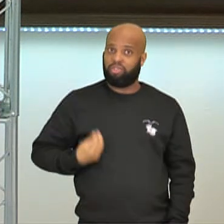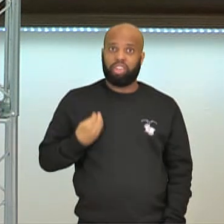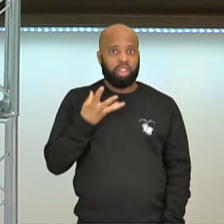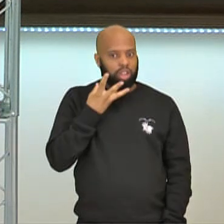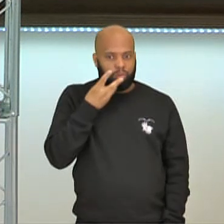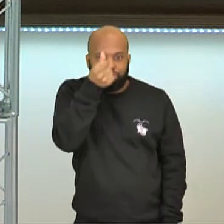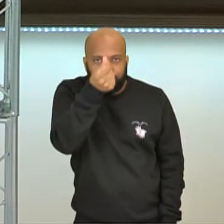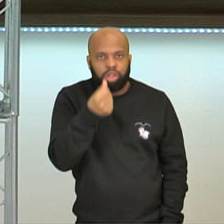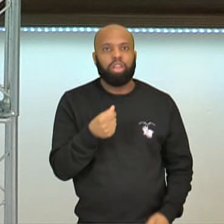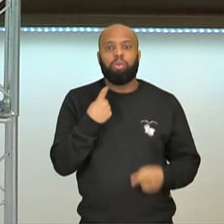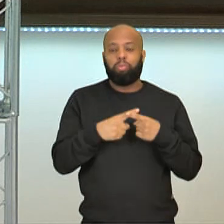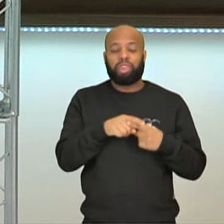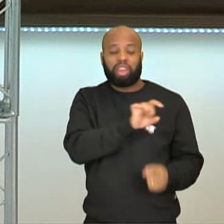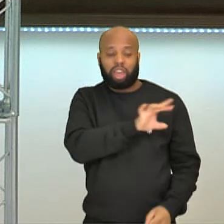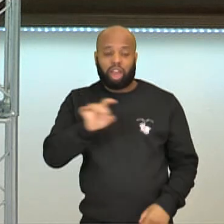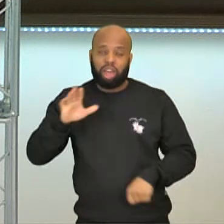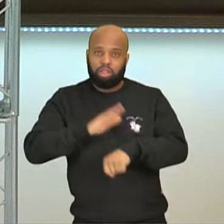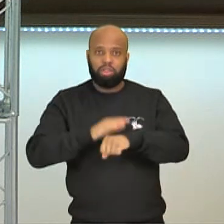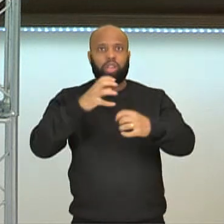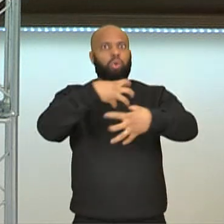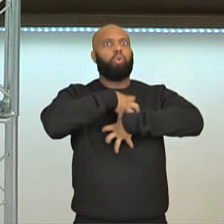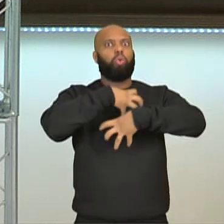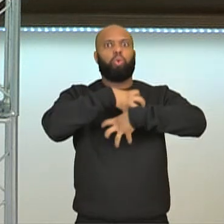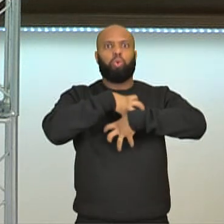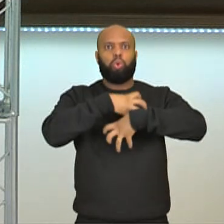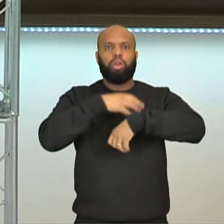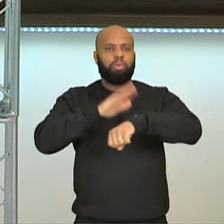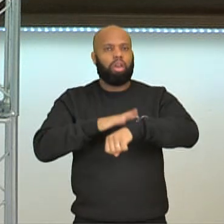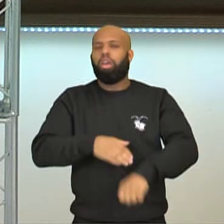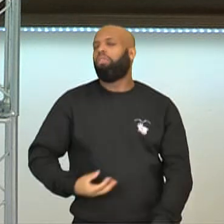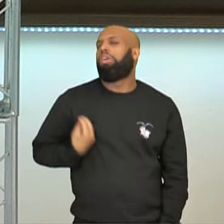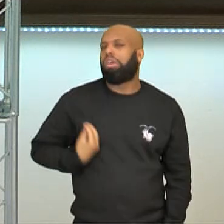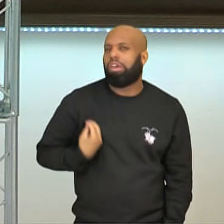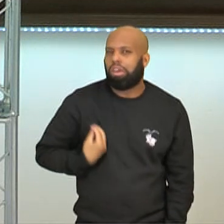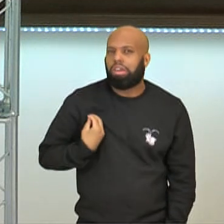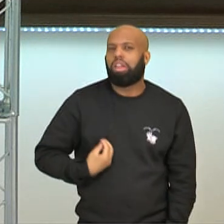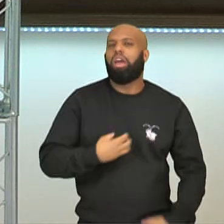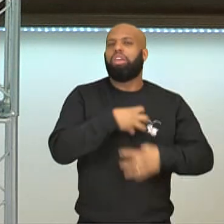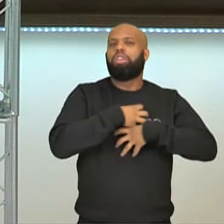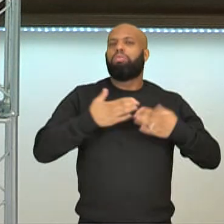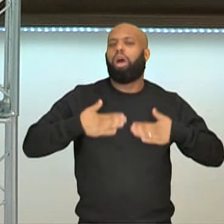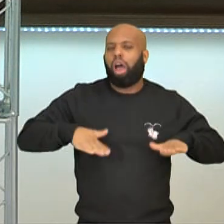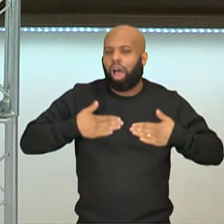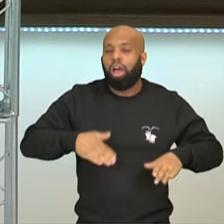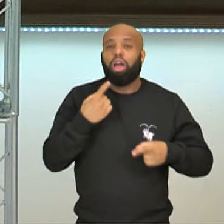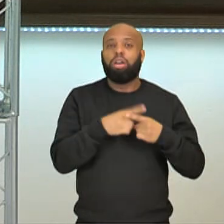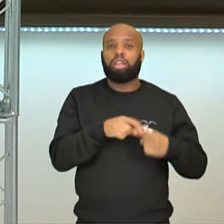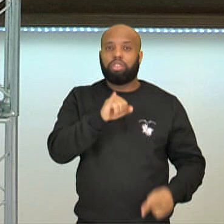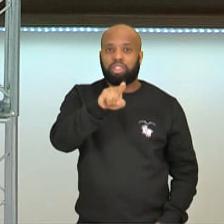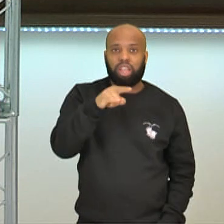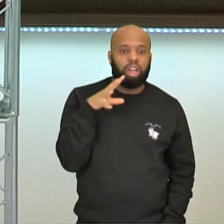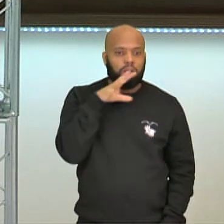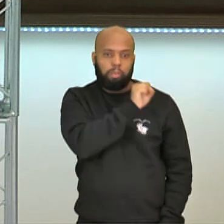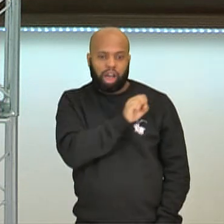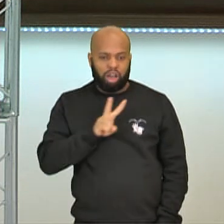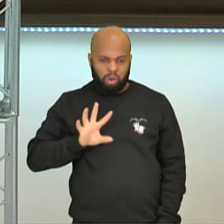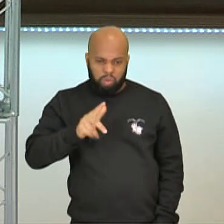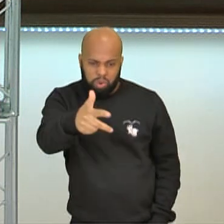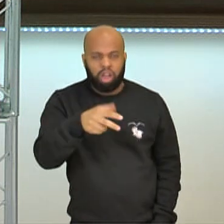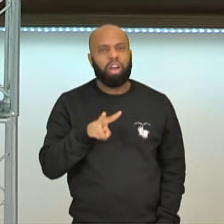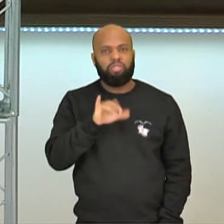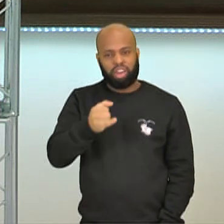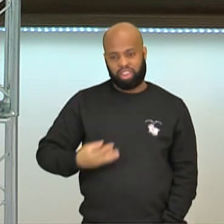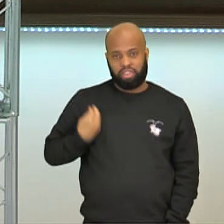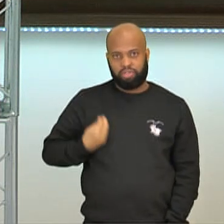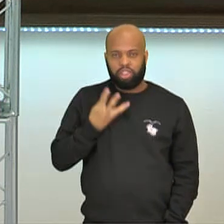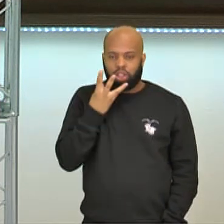cada momento sentindo esse momento, vivendo ele com calma, porque se você tiver pressa, logo a